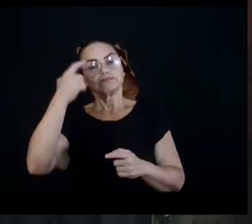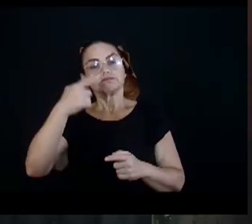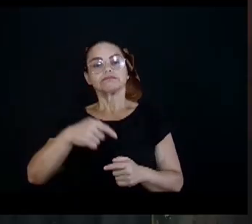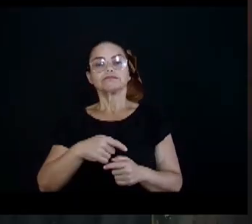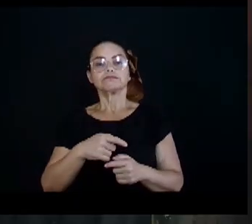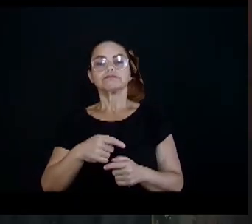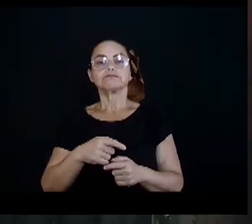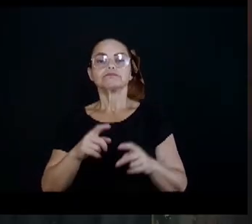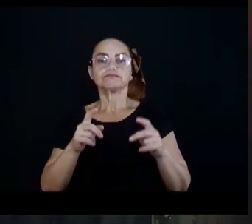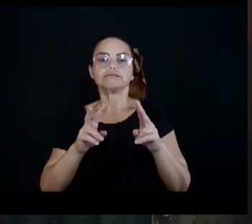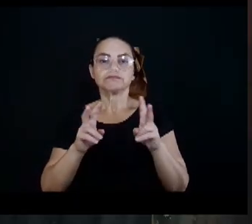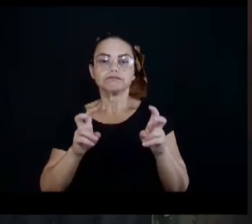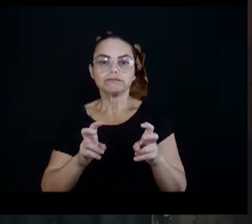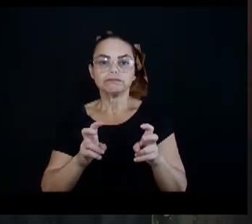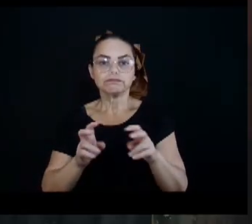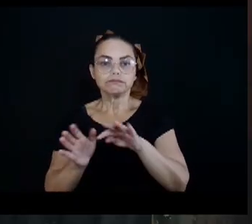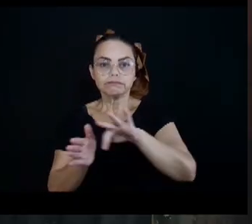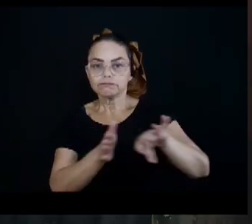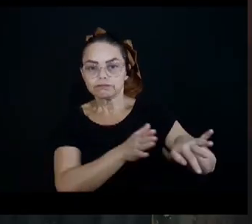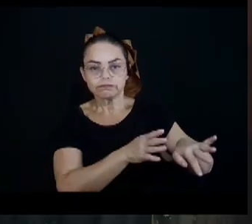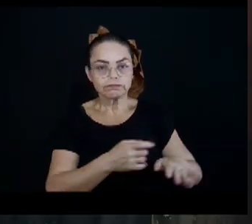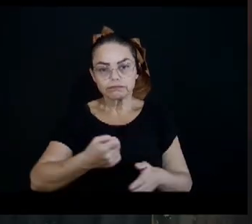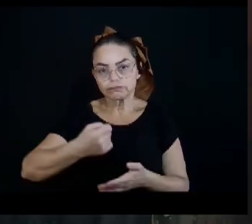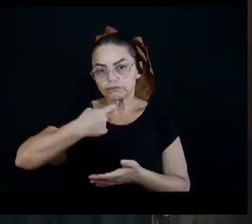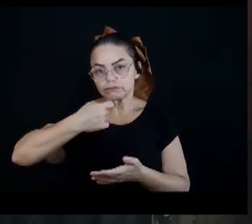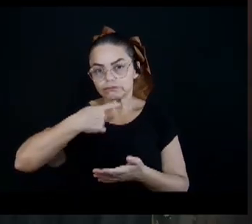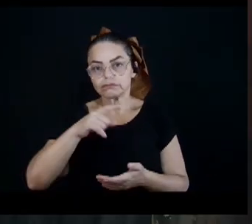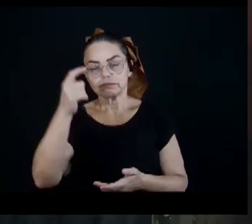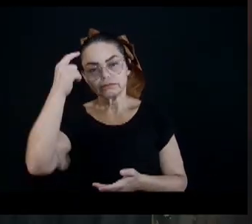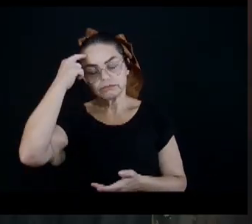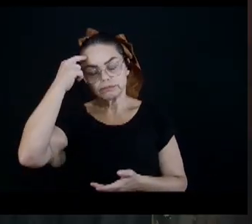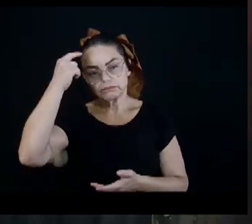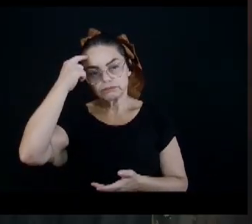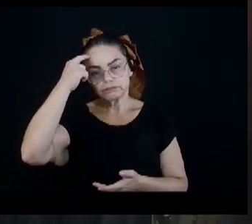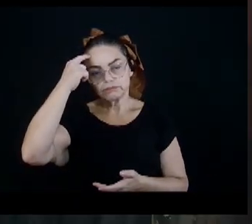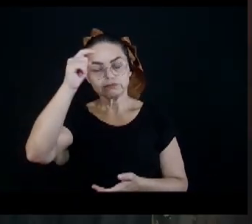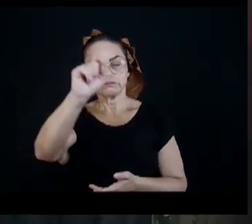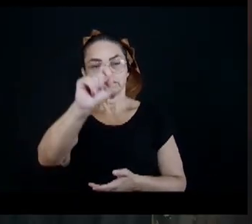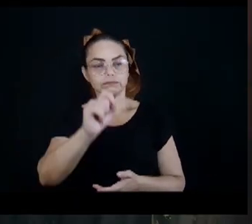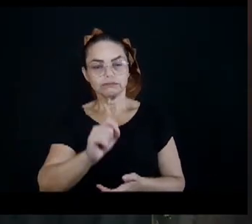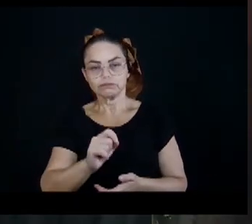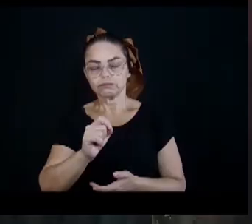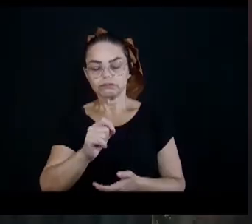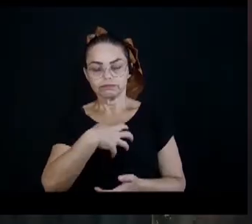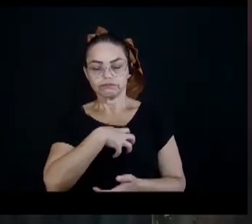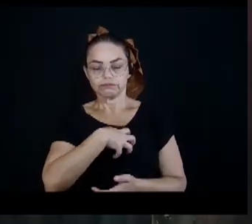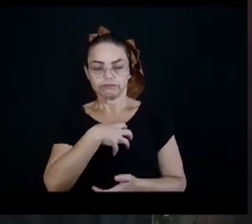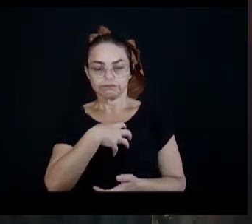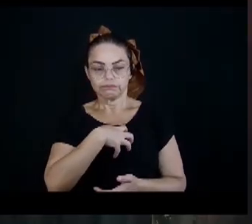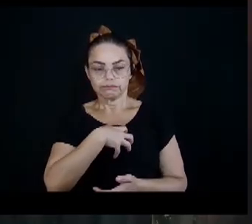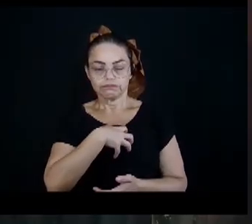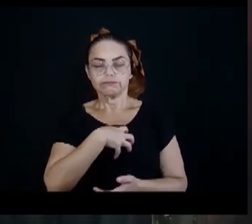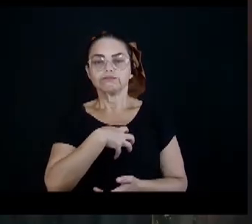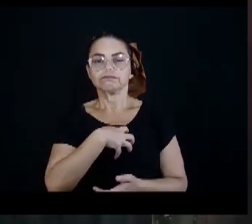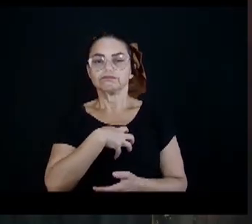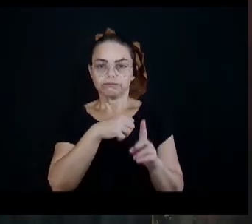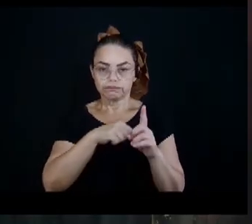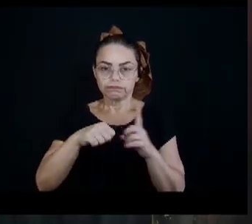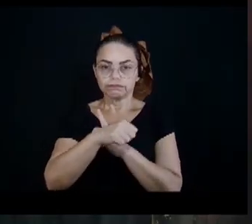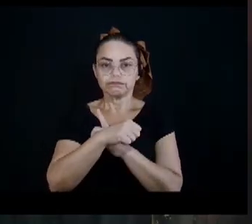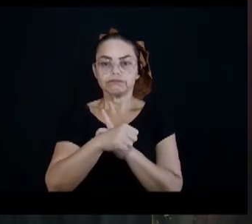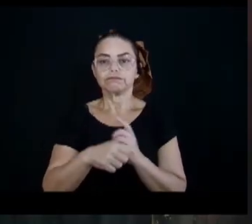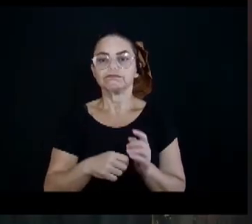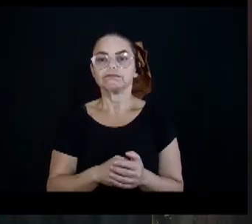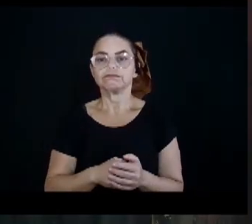da parte medicamentosa e vamos pensar na questão emocional, na questão social, enfim. A pergunta que não